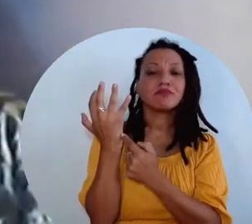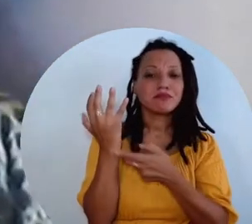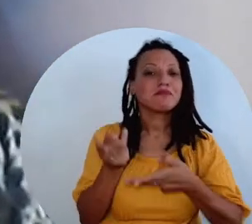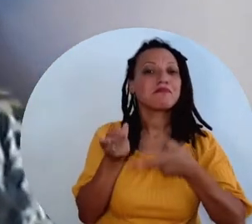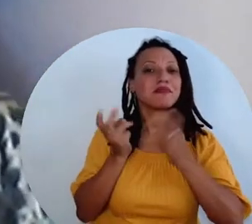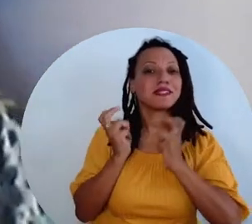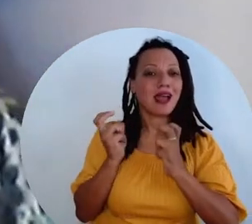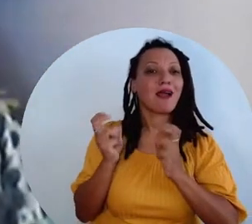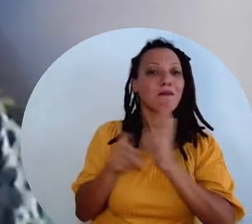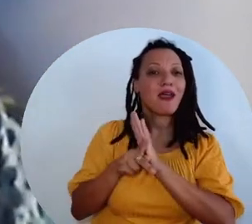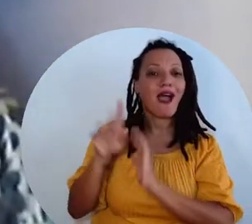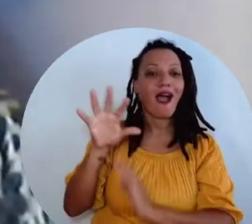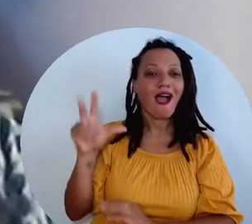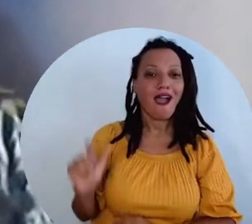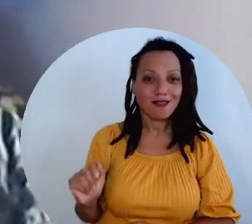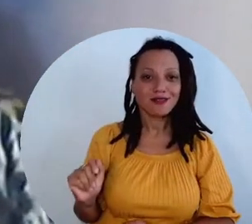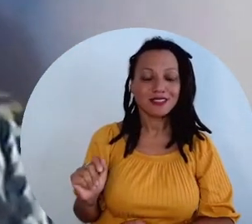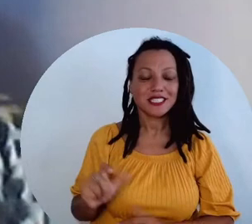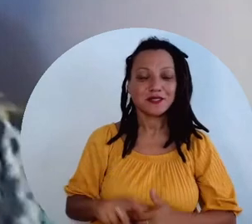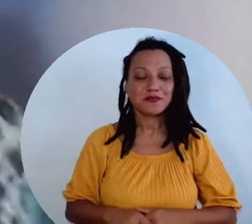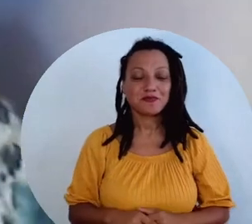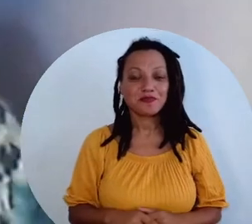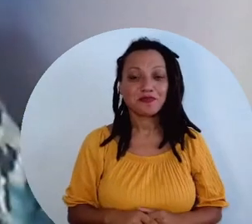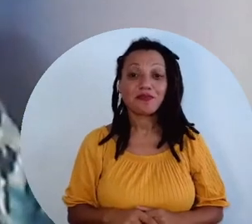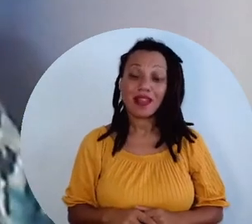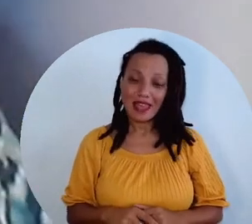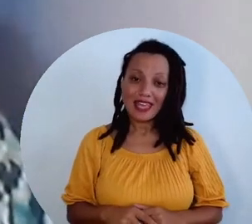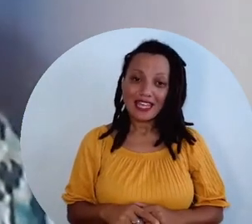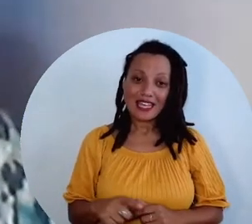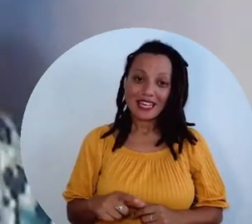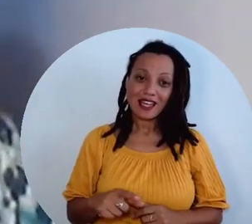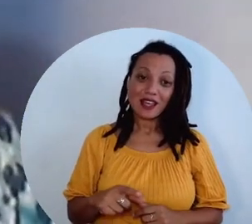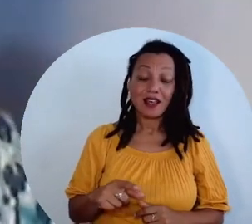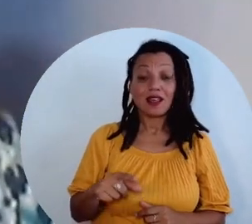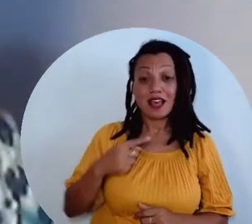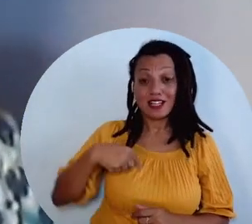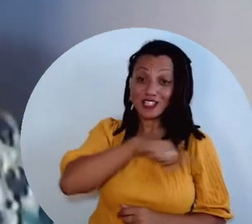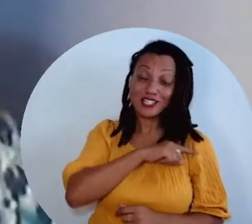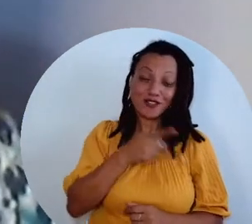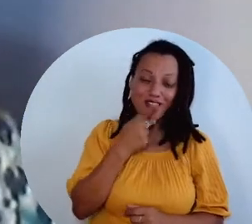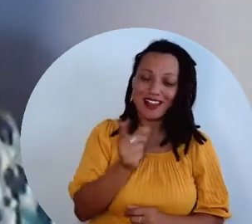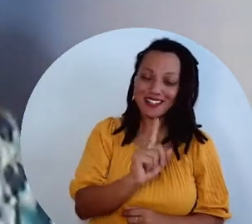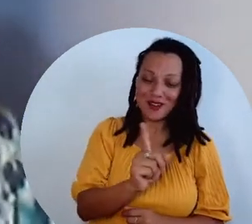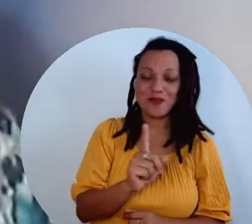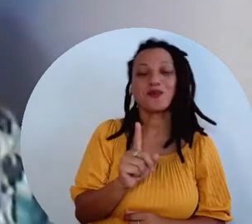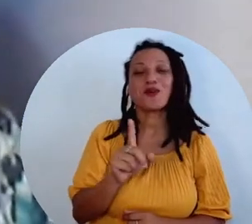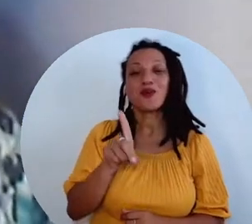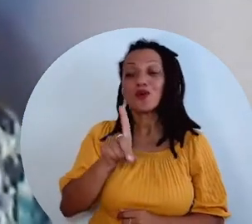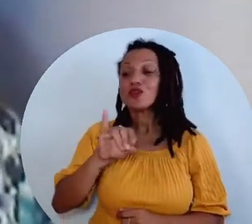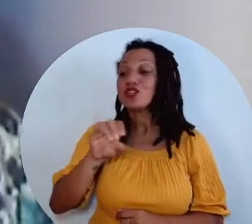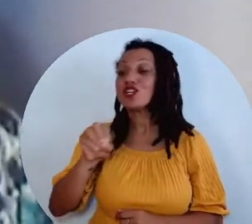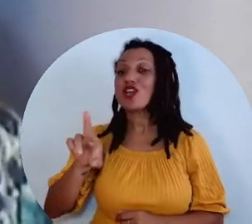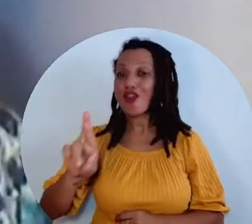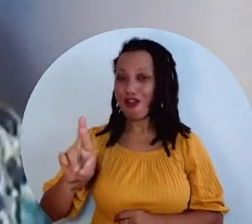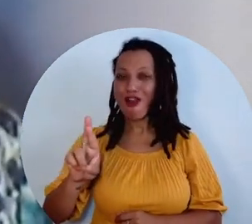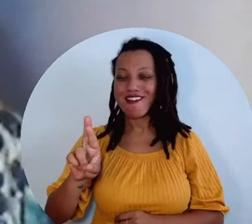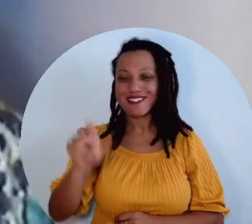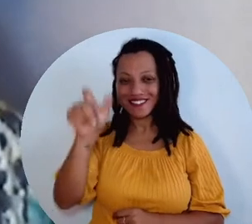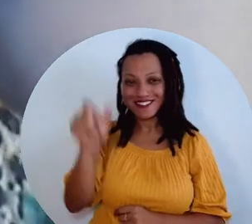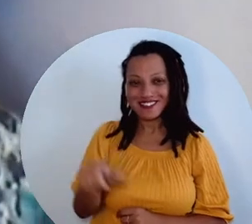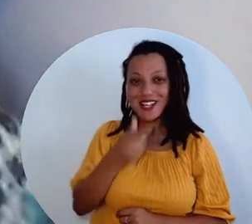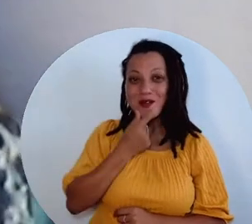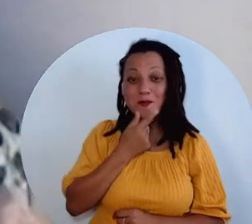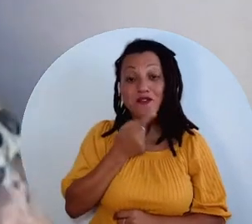ver que ela é oriunda de África. E a gente vai dizer, né? A gente não, o Sheikh Anta Diop vai dizer que